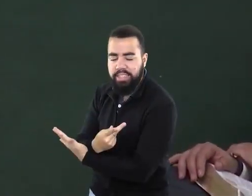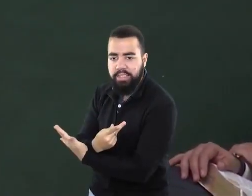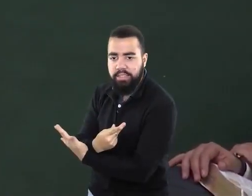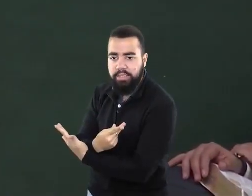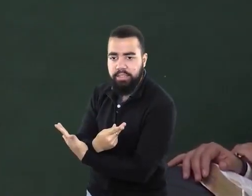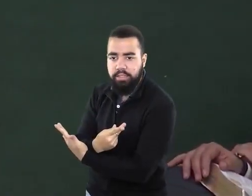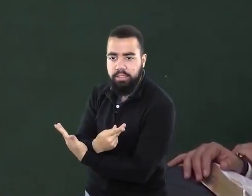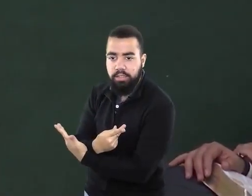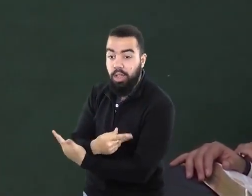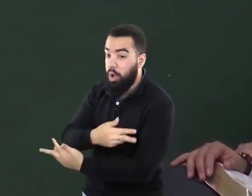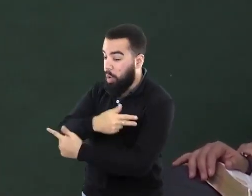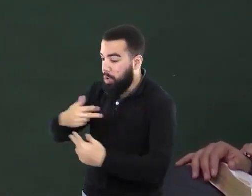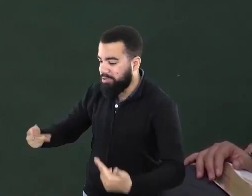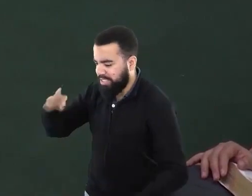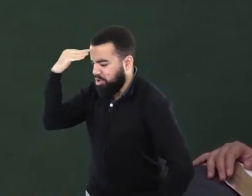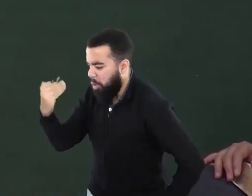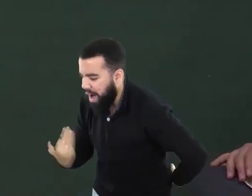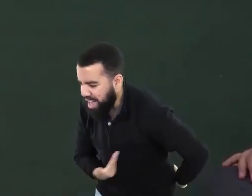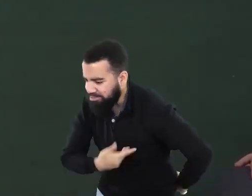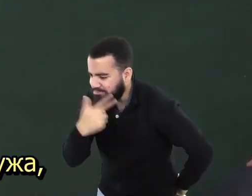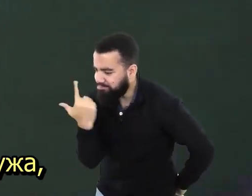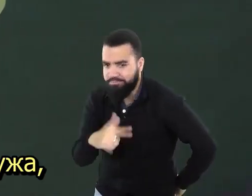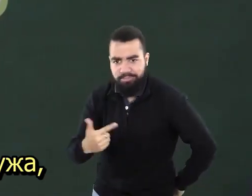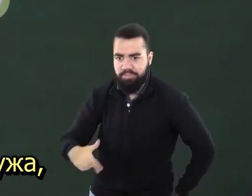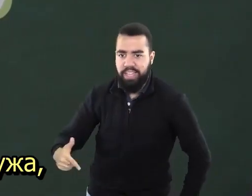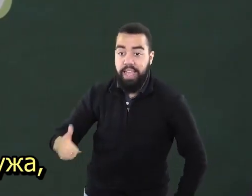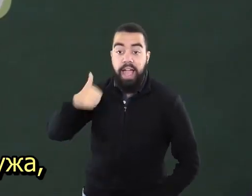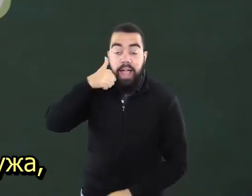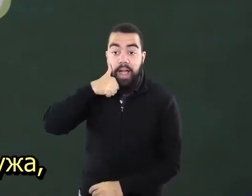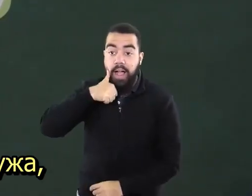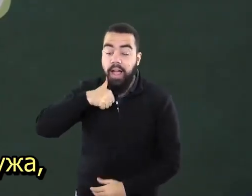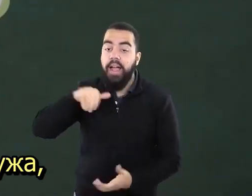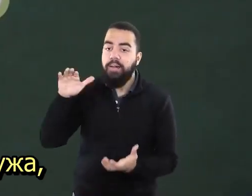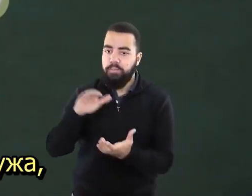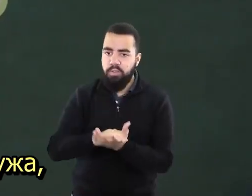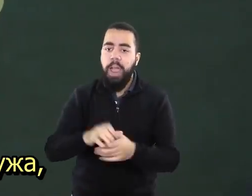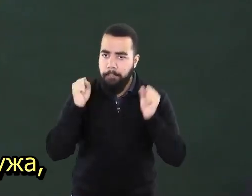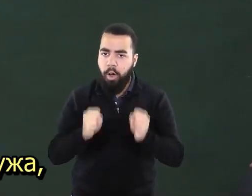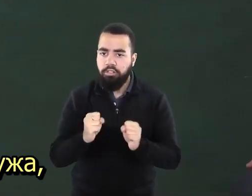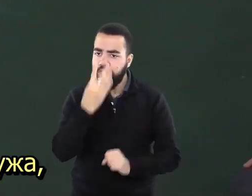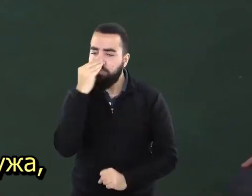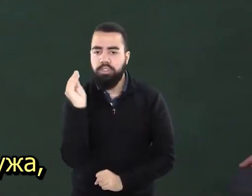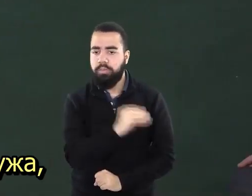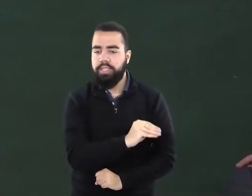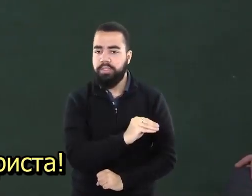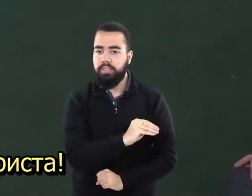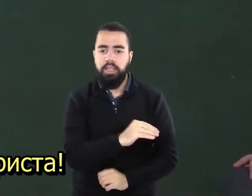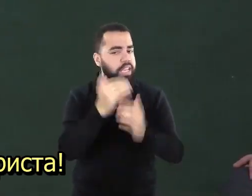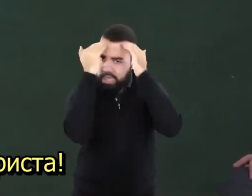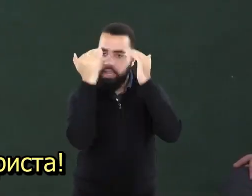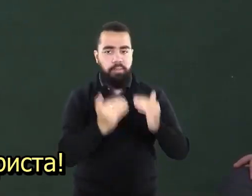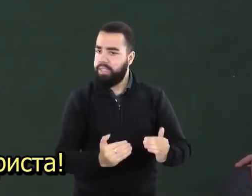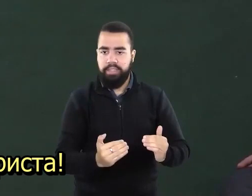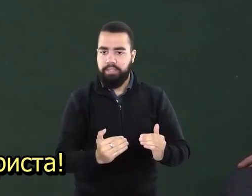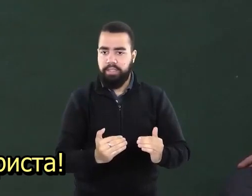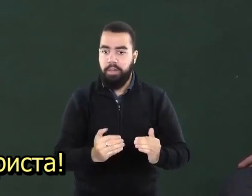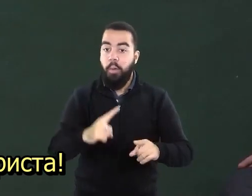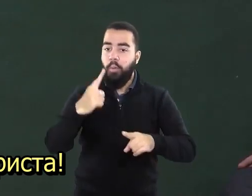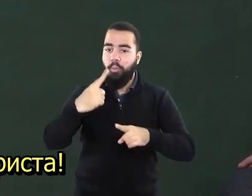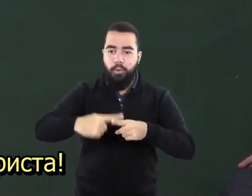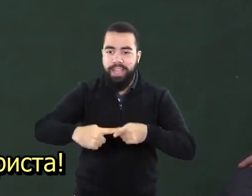aquilo que não é digno, aquilo que não é ético, cabe essa mulher desobedecer ao seu marido para